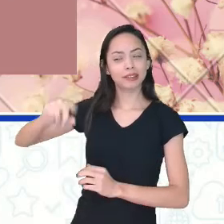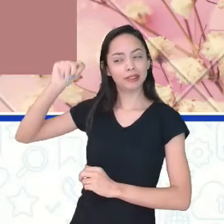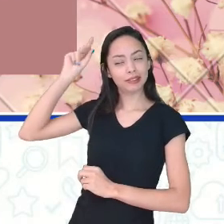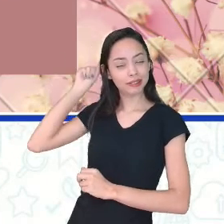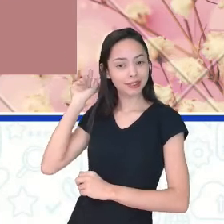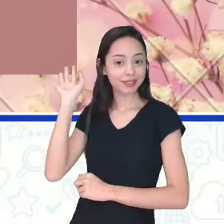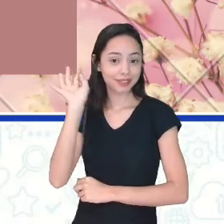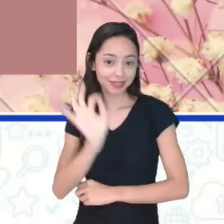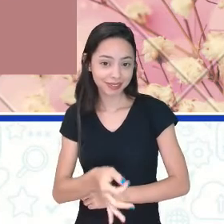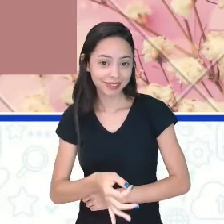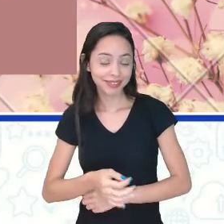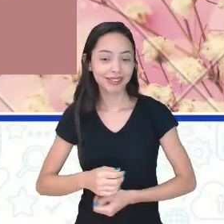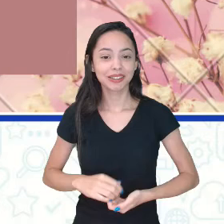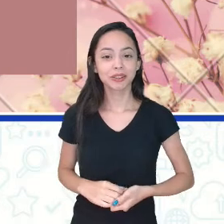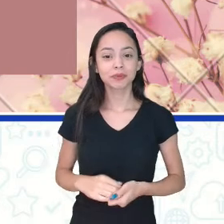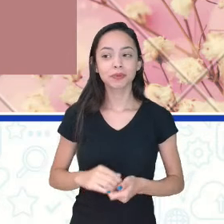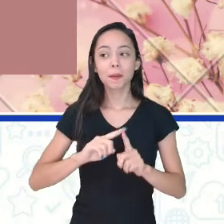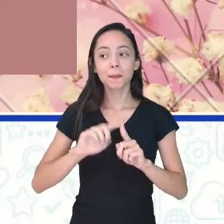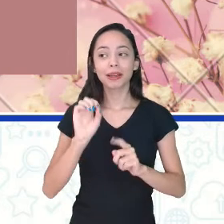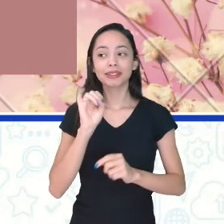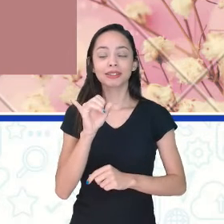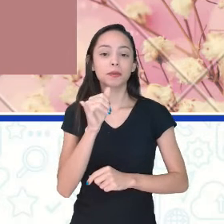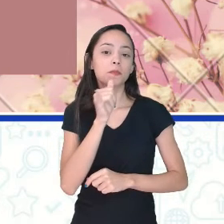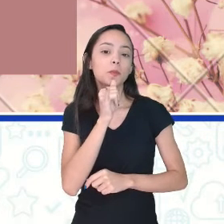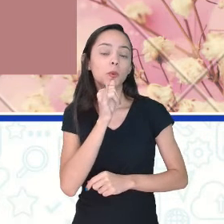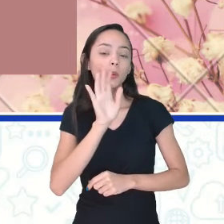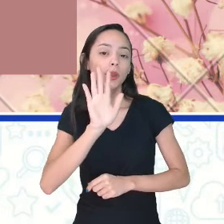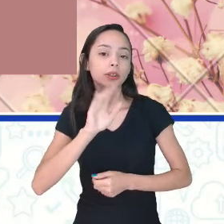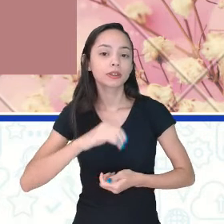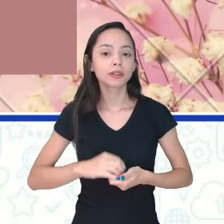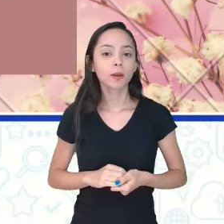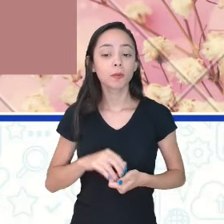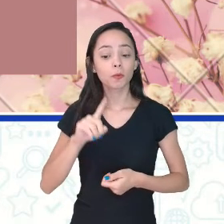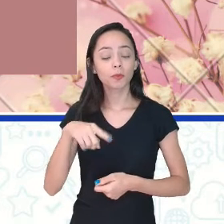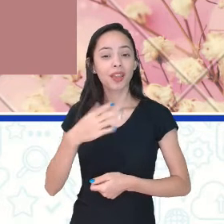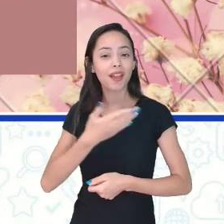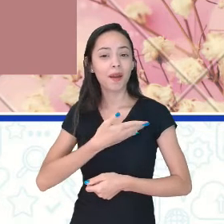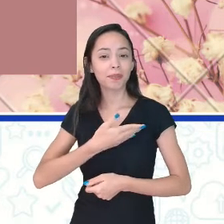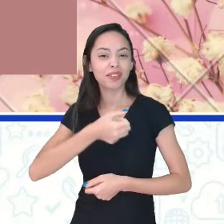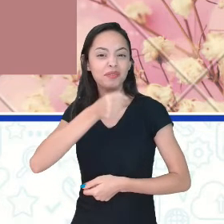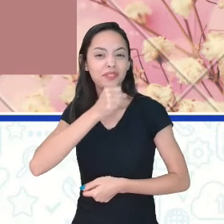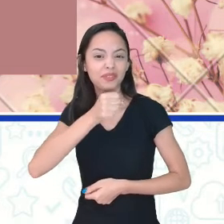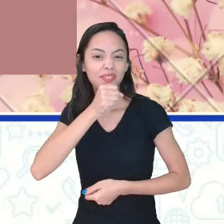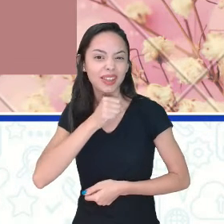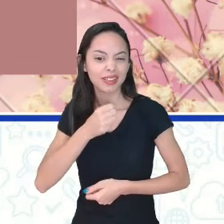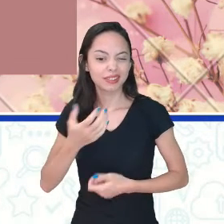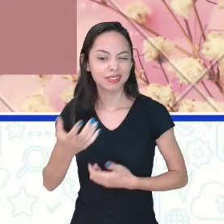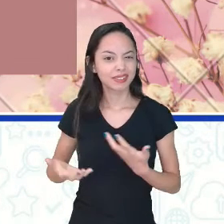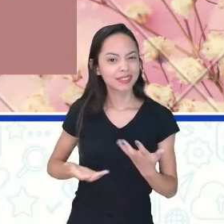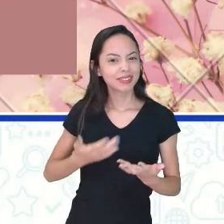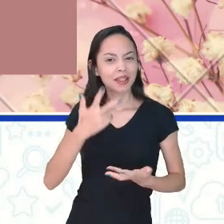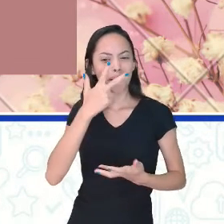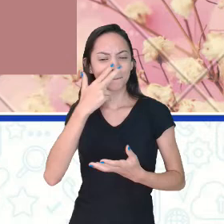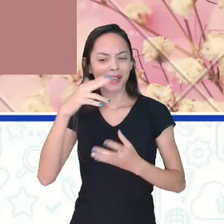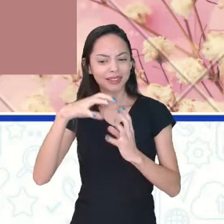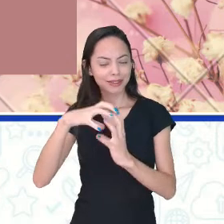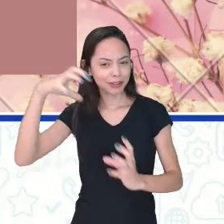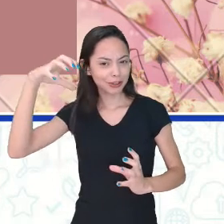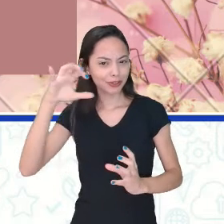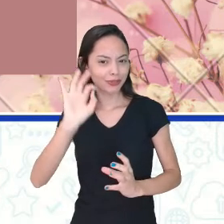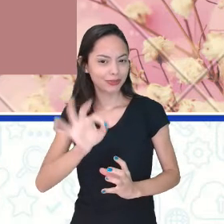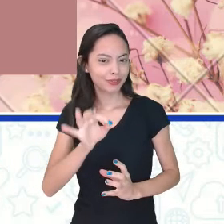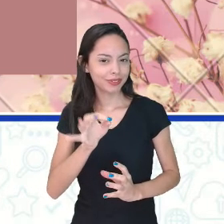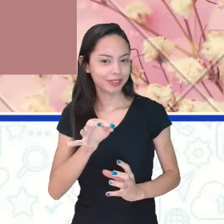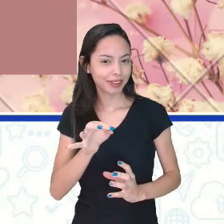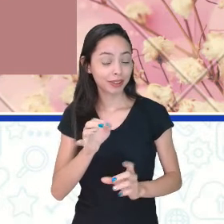se eu fizer, por exemplo, se eu disser, por exemplo, é uma amiga velha, aqui a gente vai ter uma ideia de idade. Então,